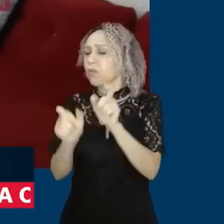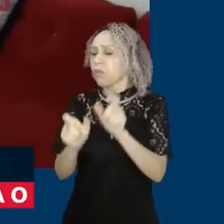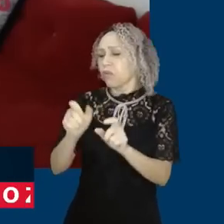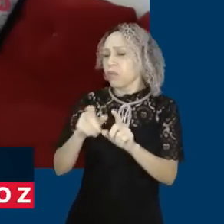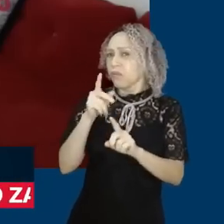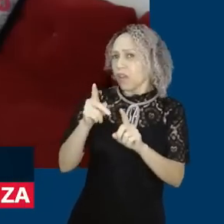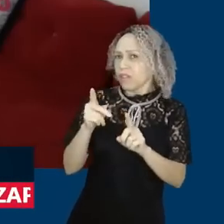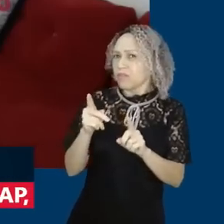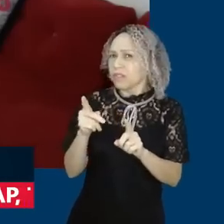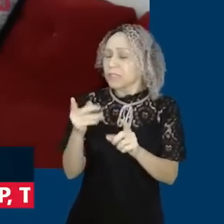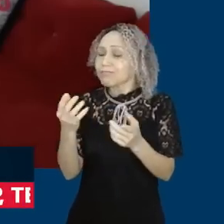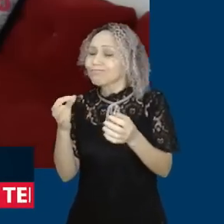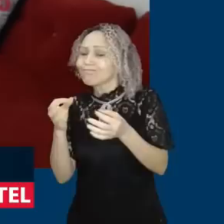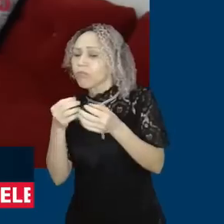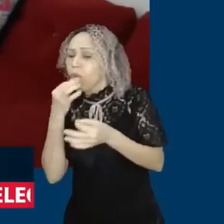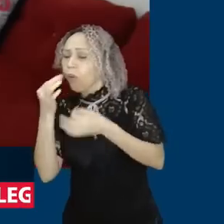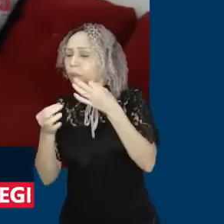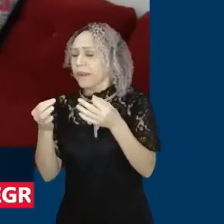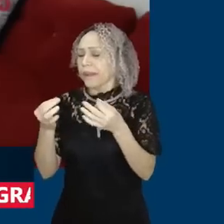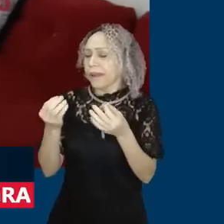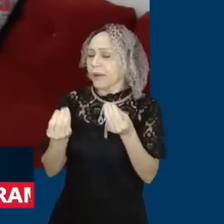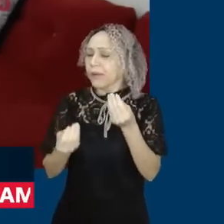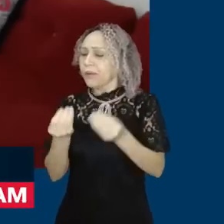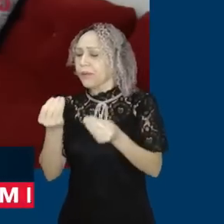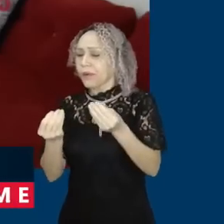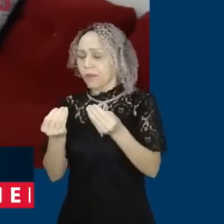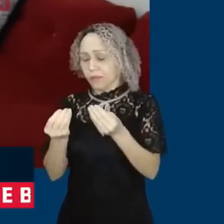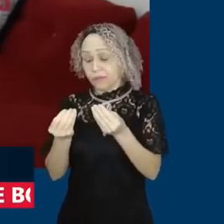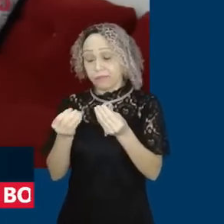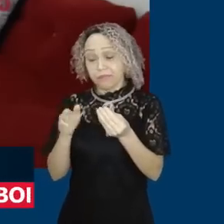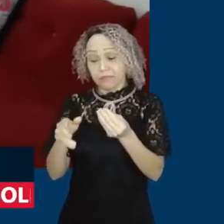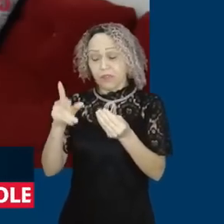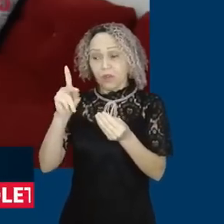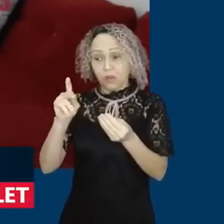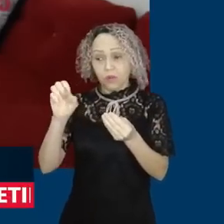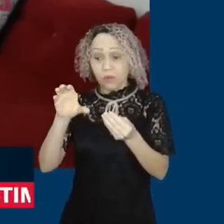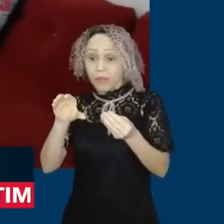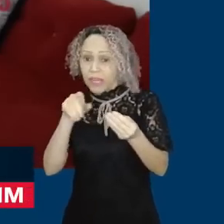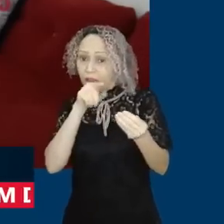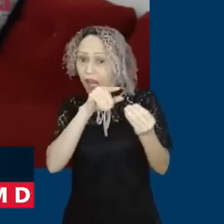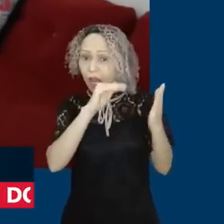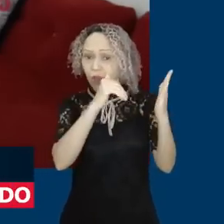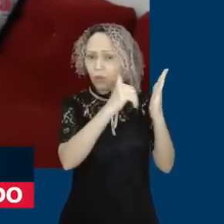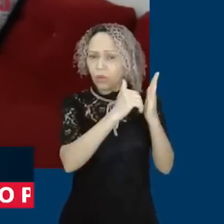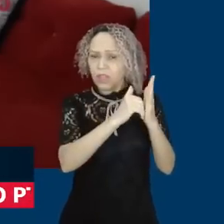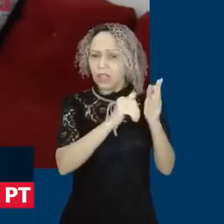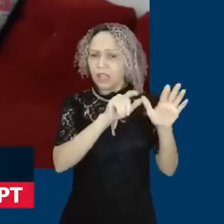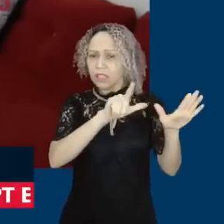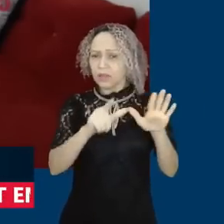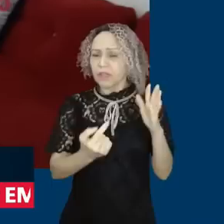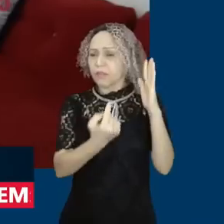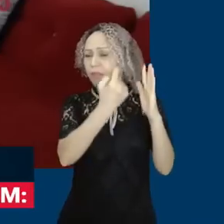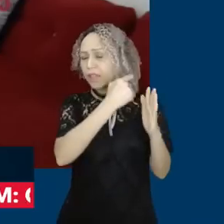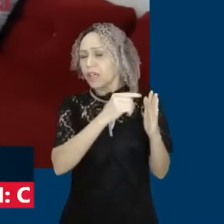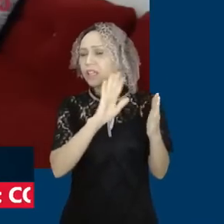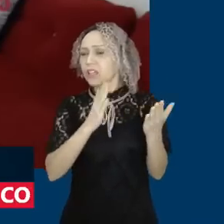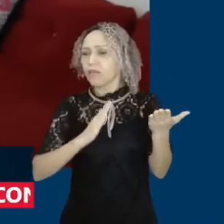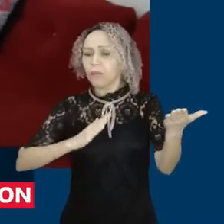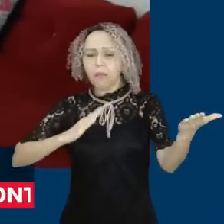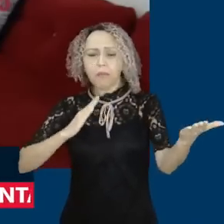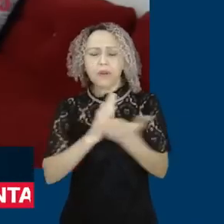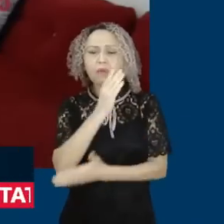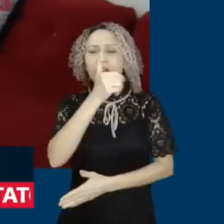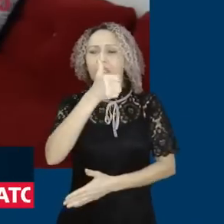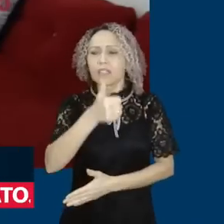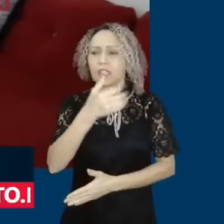semana passada. É importante lembrar que o Senado aprovou por ampla maioria esse valor que você disse, aí, os 145